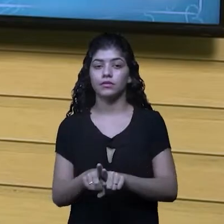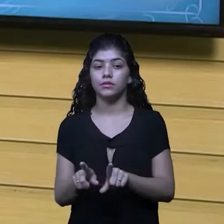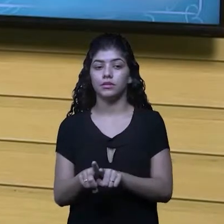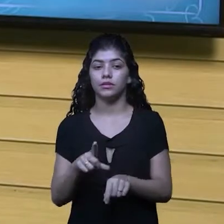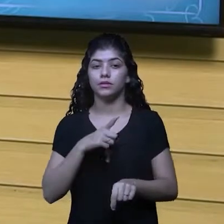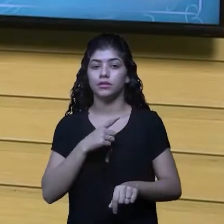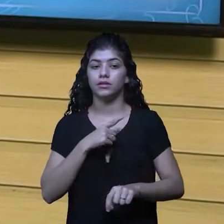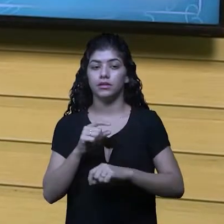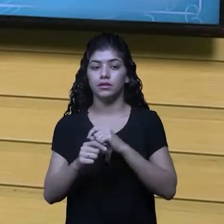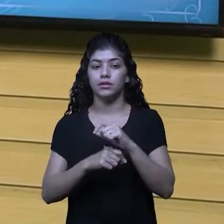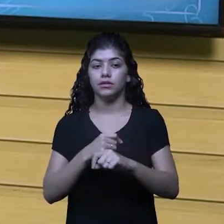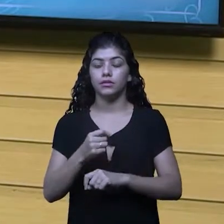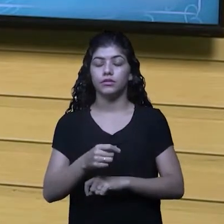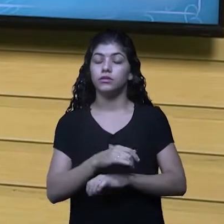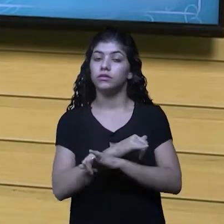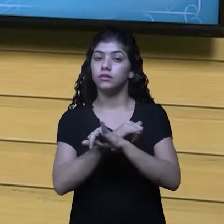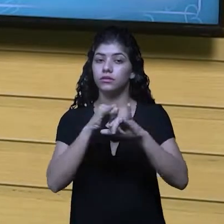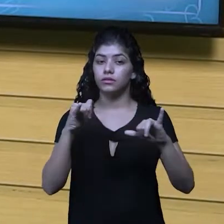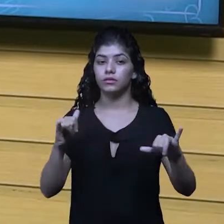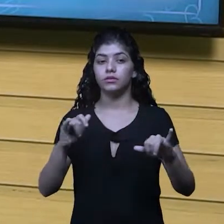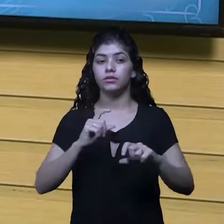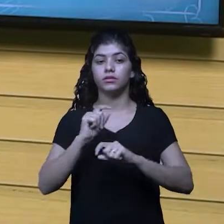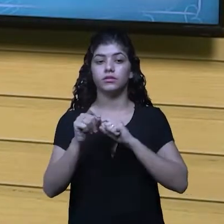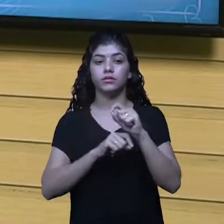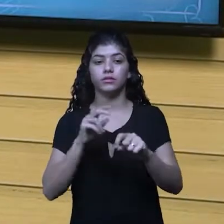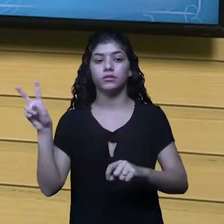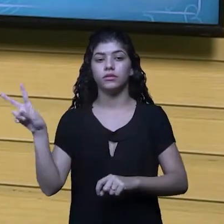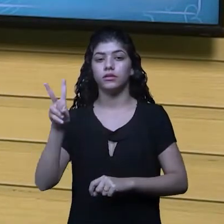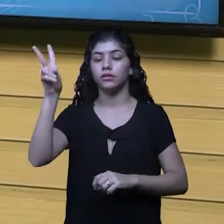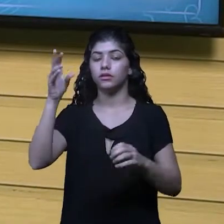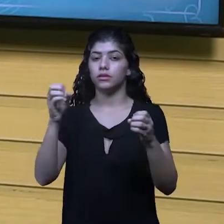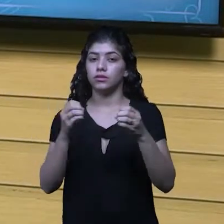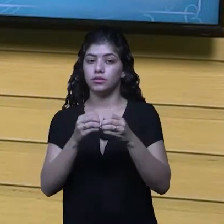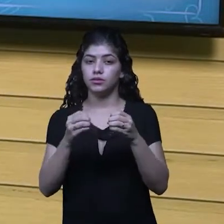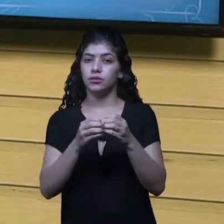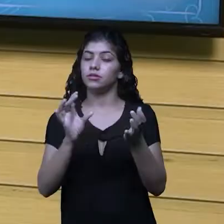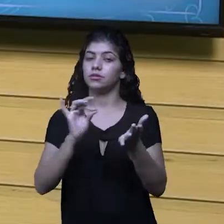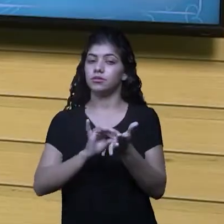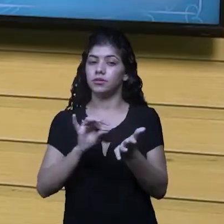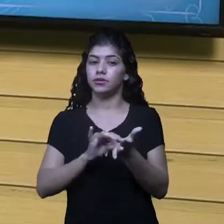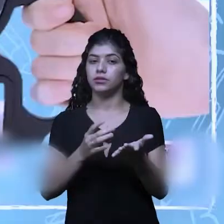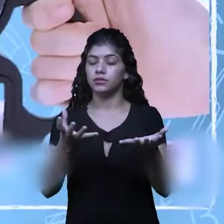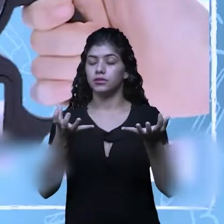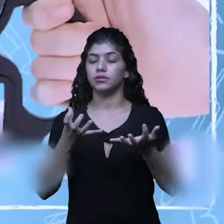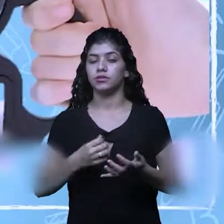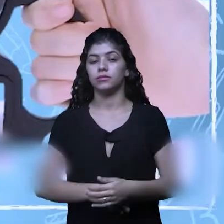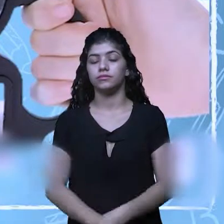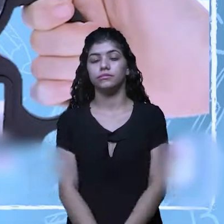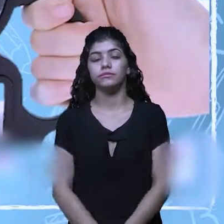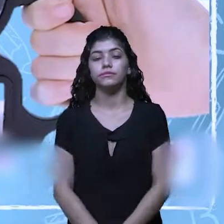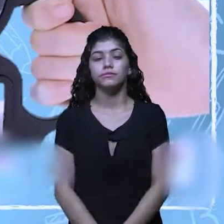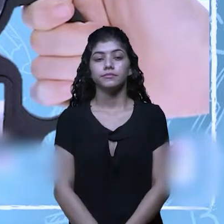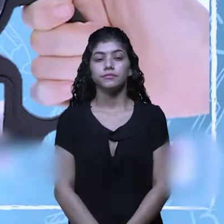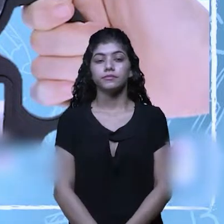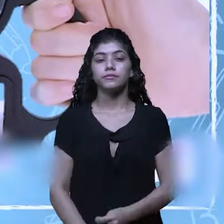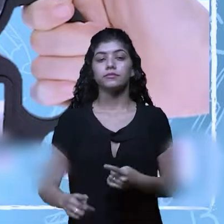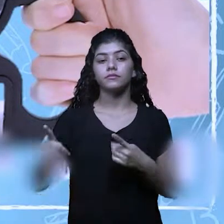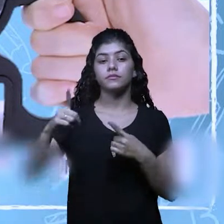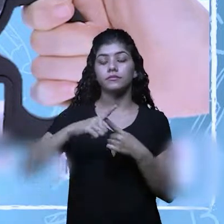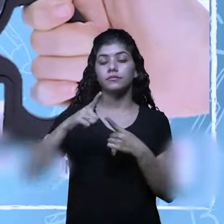tirar desses dados um valor mais próximo do real que a gente quer. Tipos de